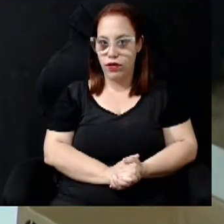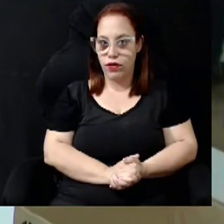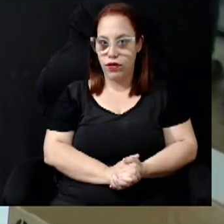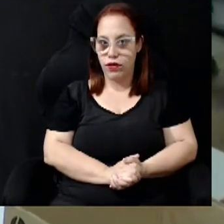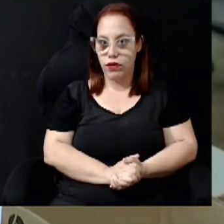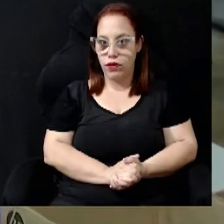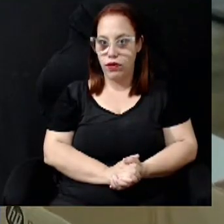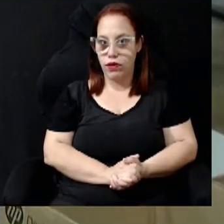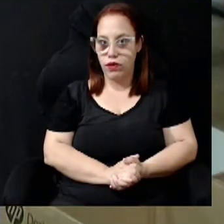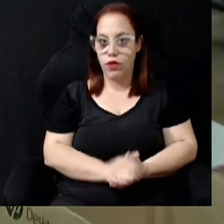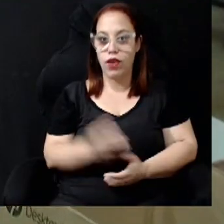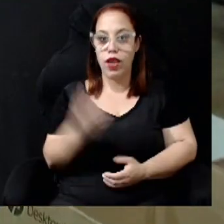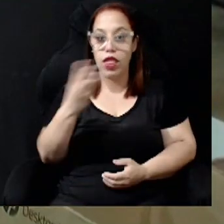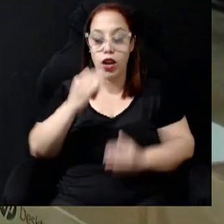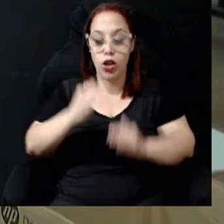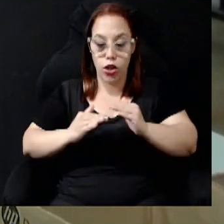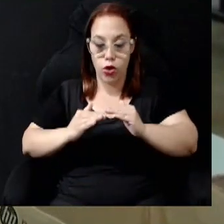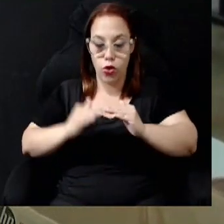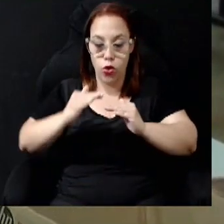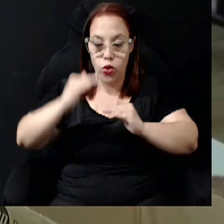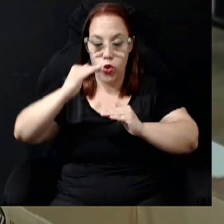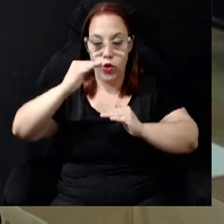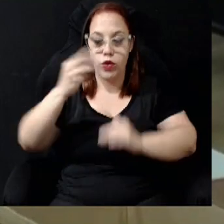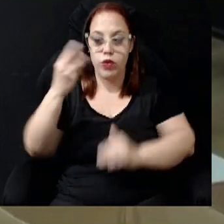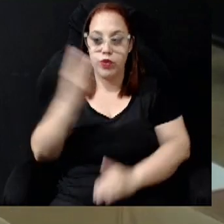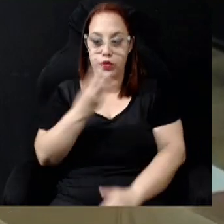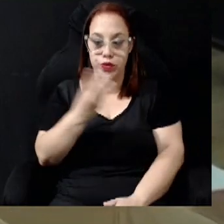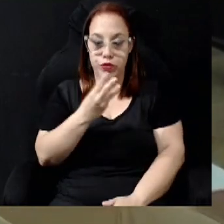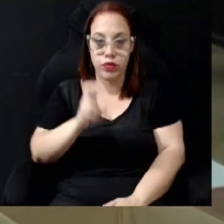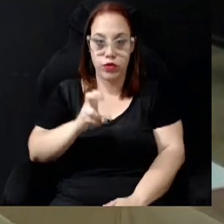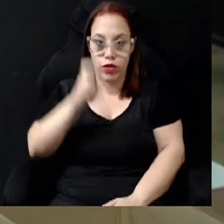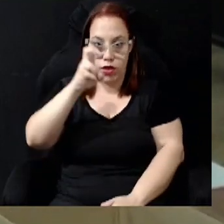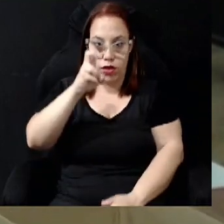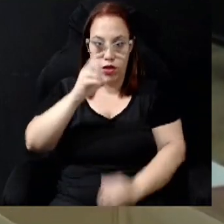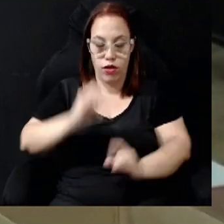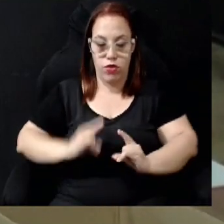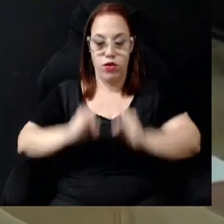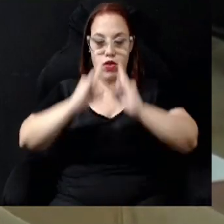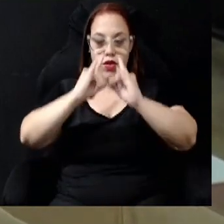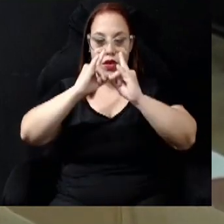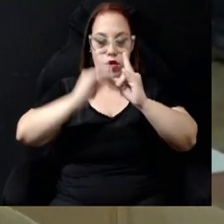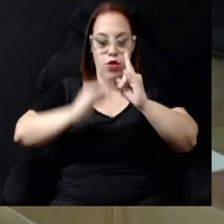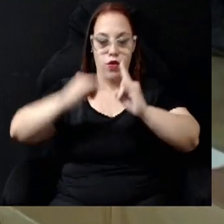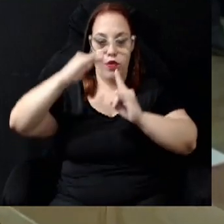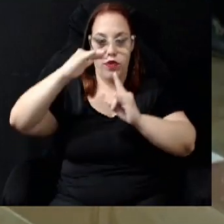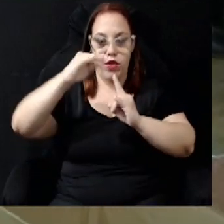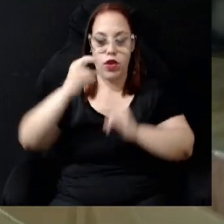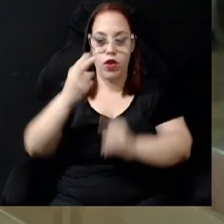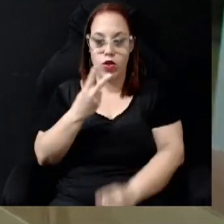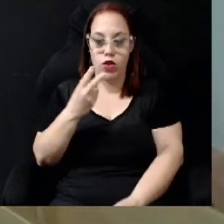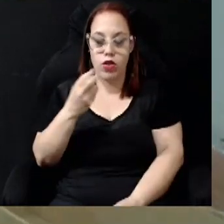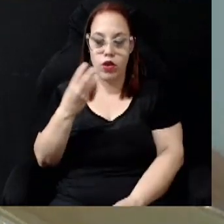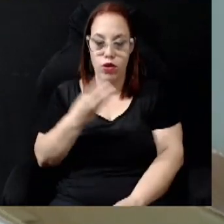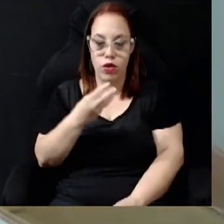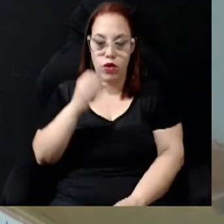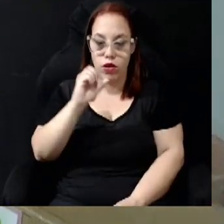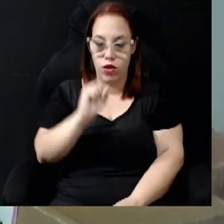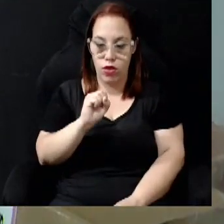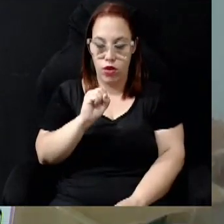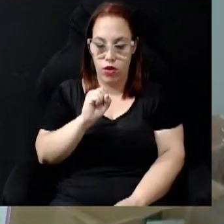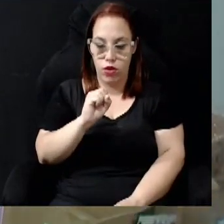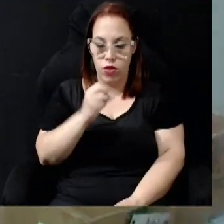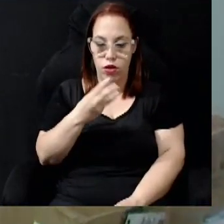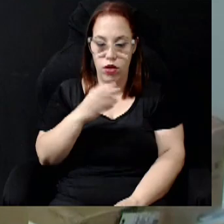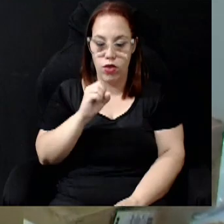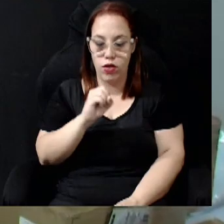Terceiro andar, que é a zona 33, no quinto andar da zona 274, também tivemos da zona 380. Agora há pouco nós já